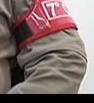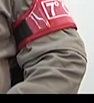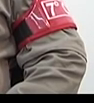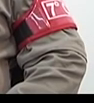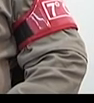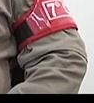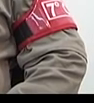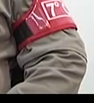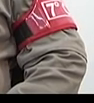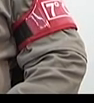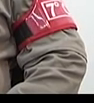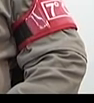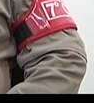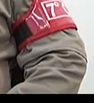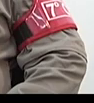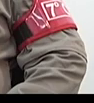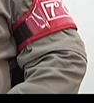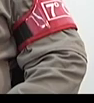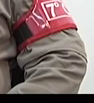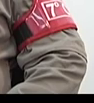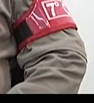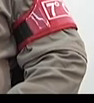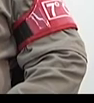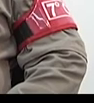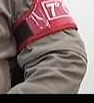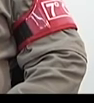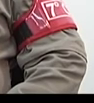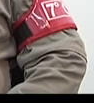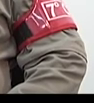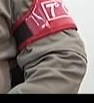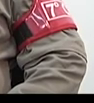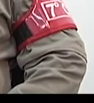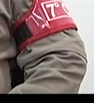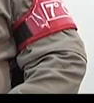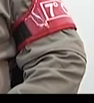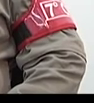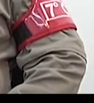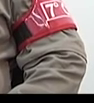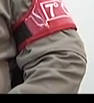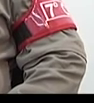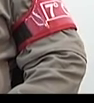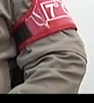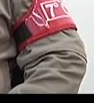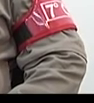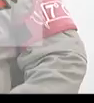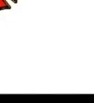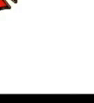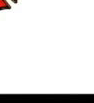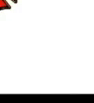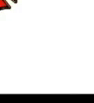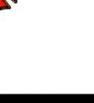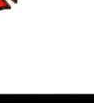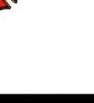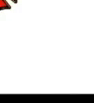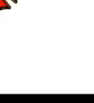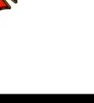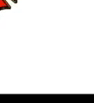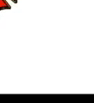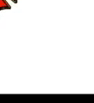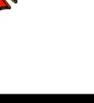SAMU ou 193 do Corpo de Bombeiros, para que essa vítima seja conduzida a socorro especializado.